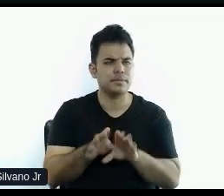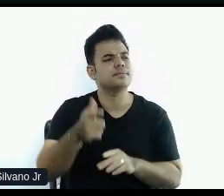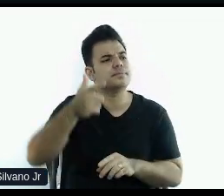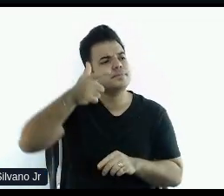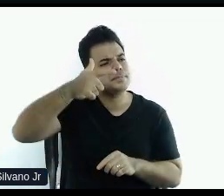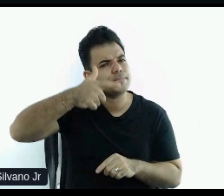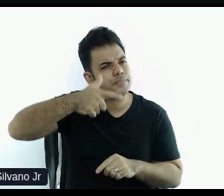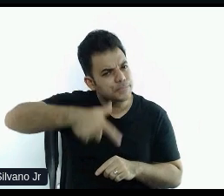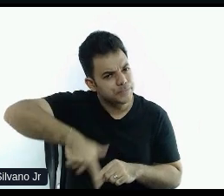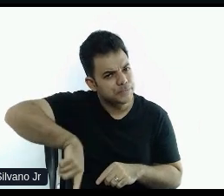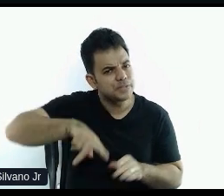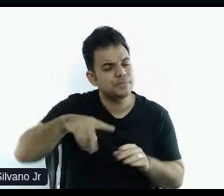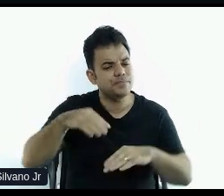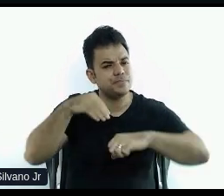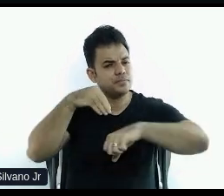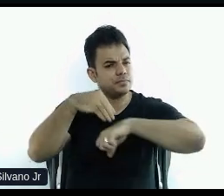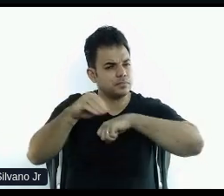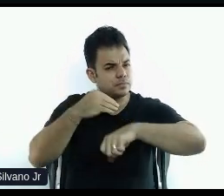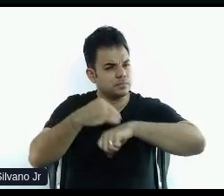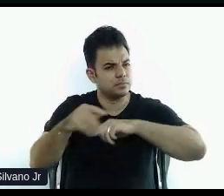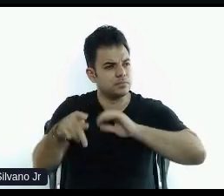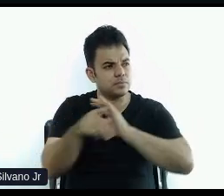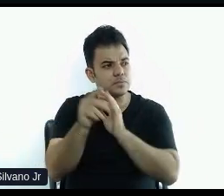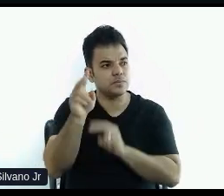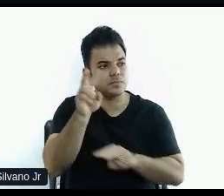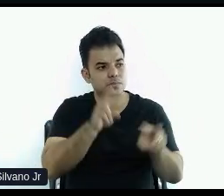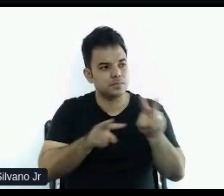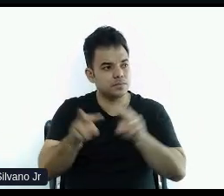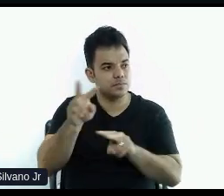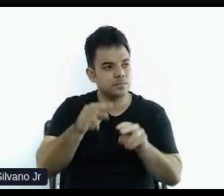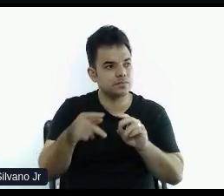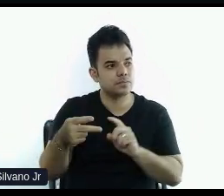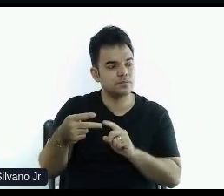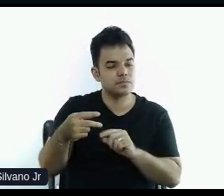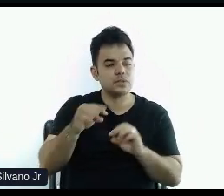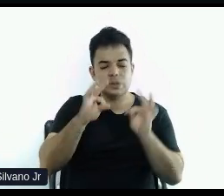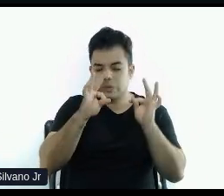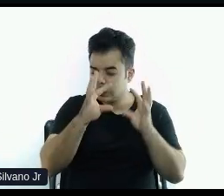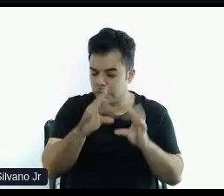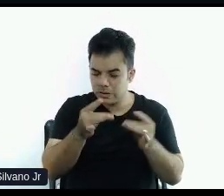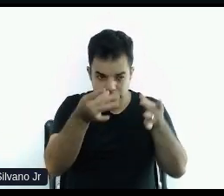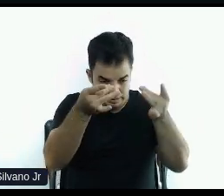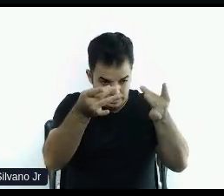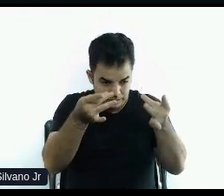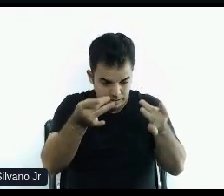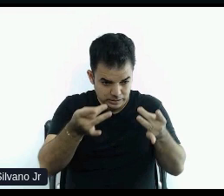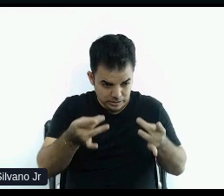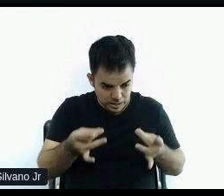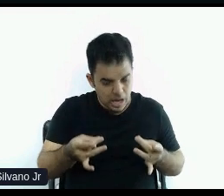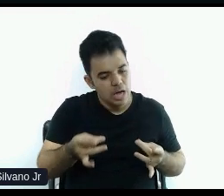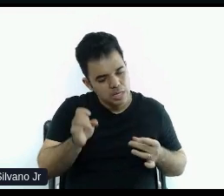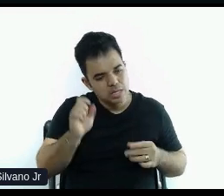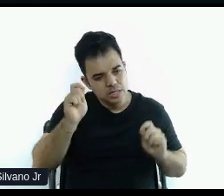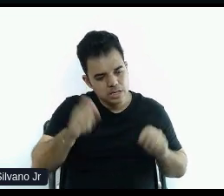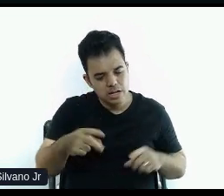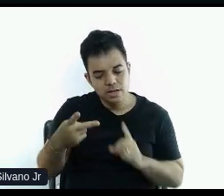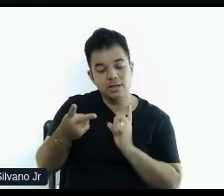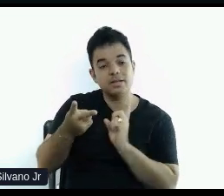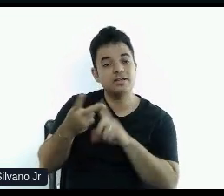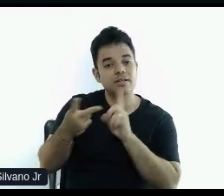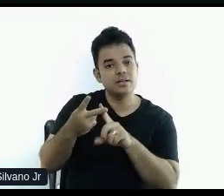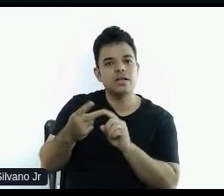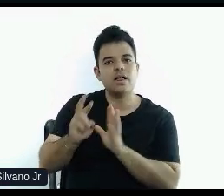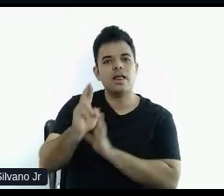essa recomendação olhando para todos esses itens que podem ser favoráveis e constrói um